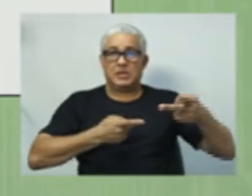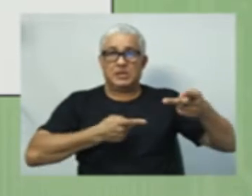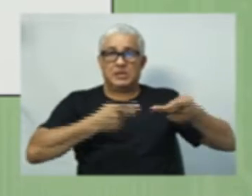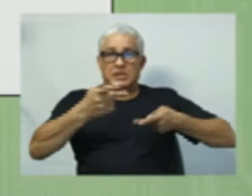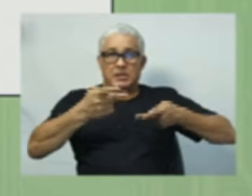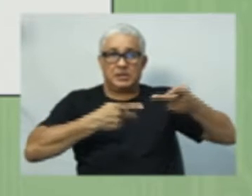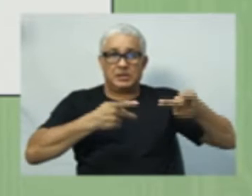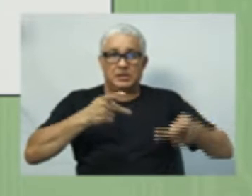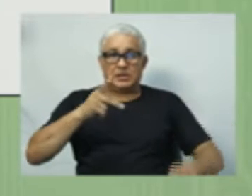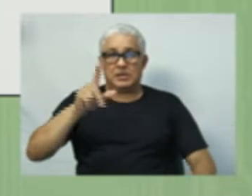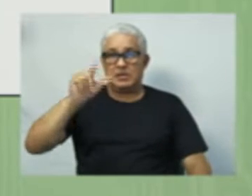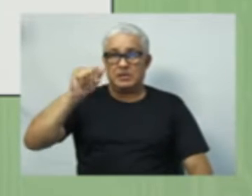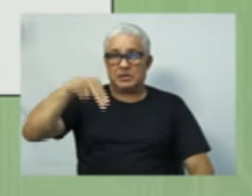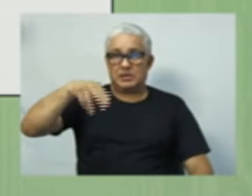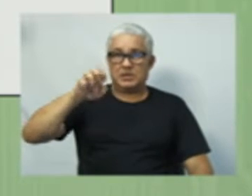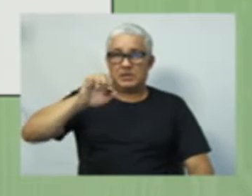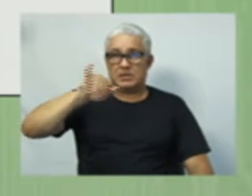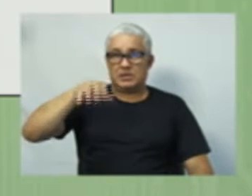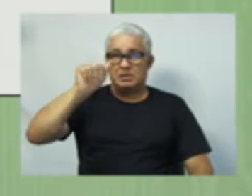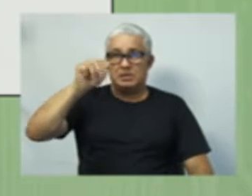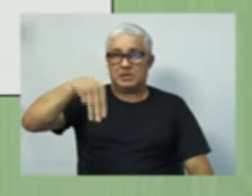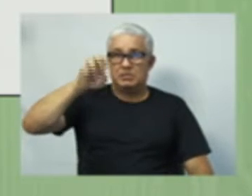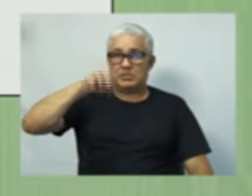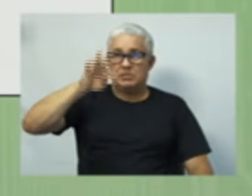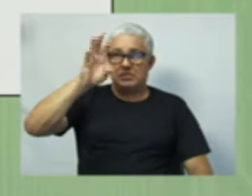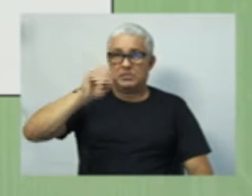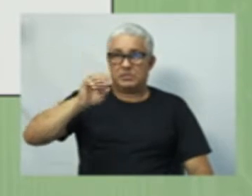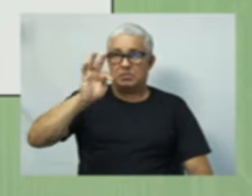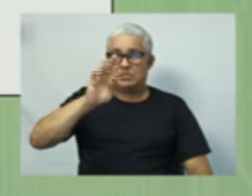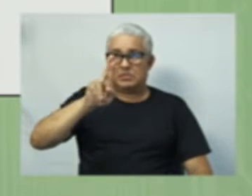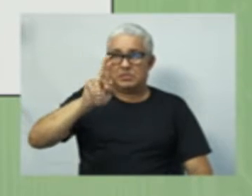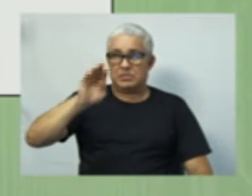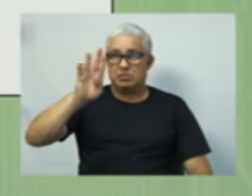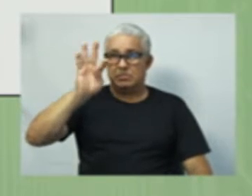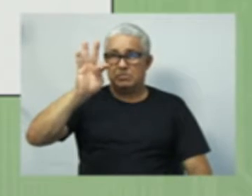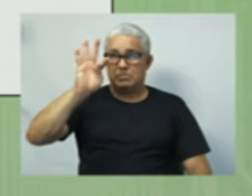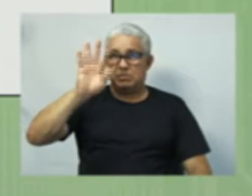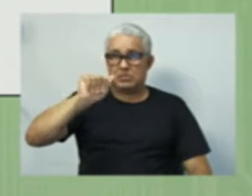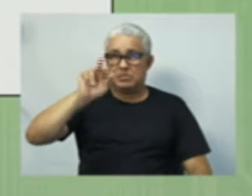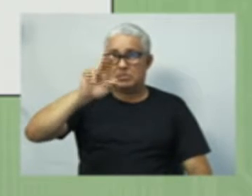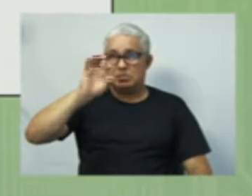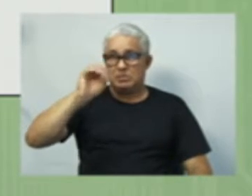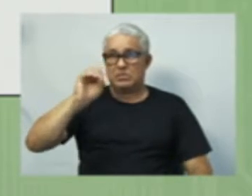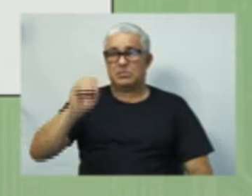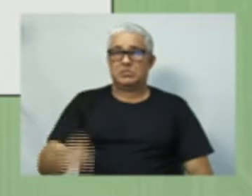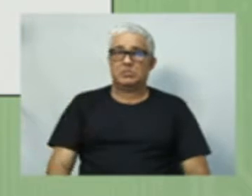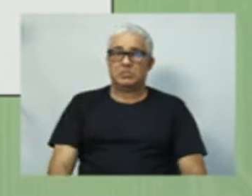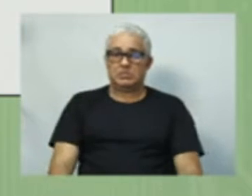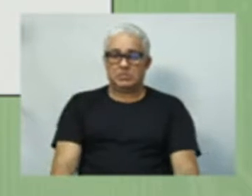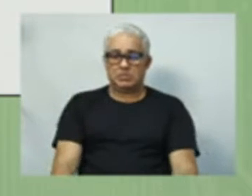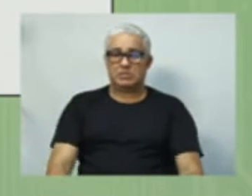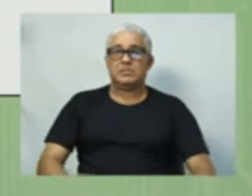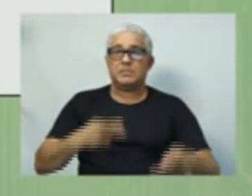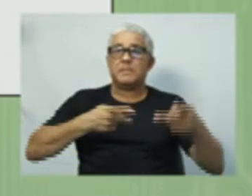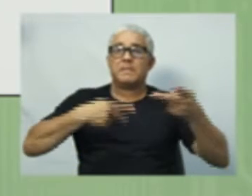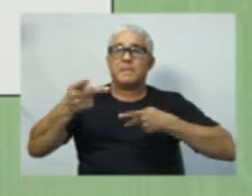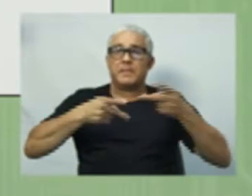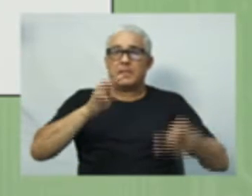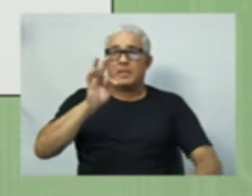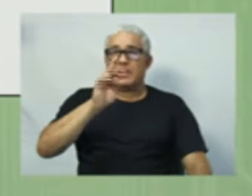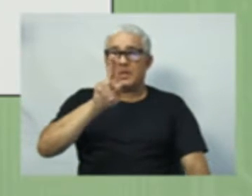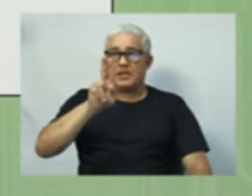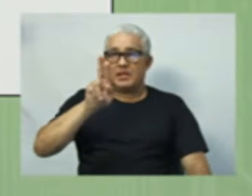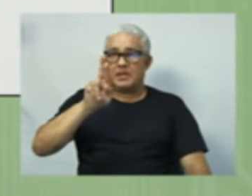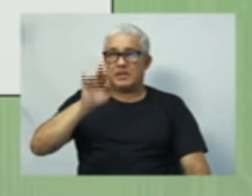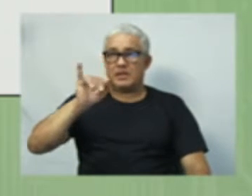Planejamento tributário. Essa é a palavrinha mágica da nossa aula de hoje. Planejamento tributário. Planejamento tributário